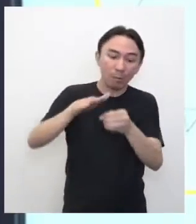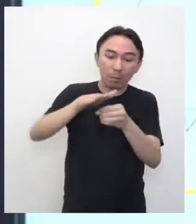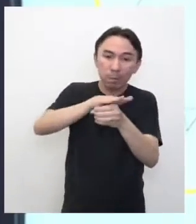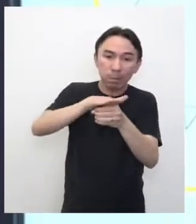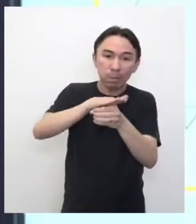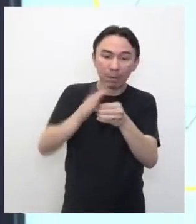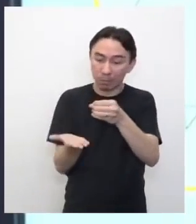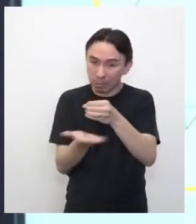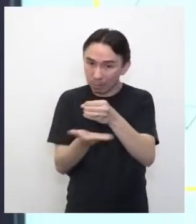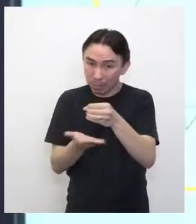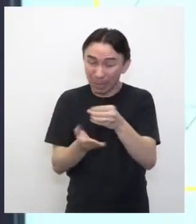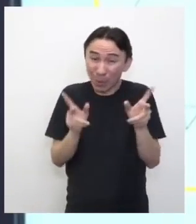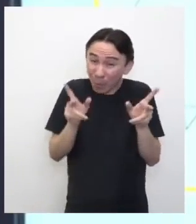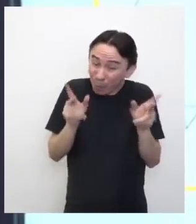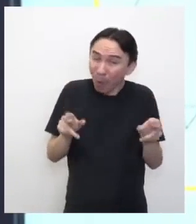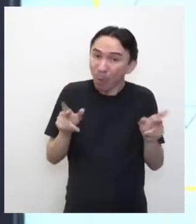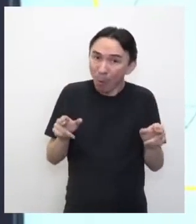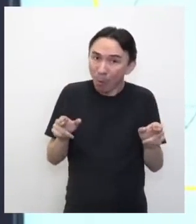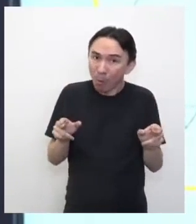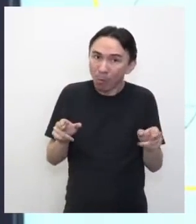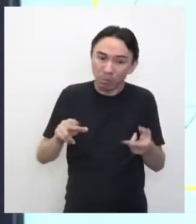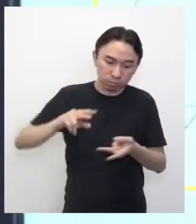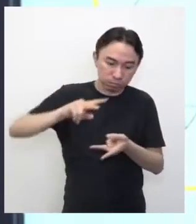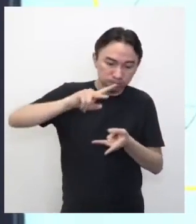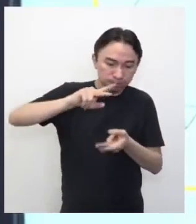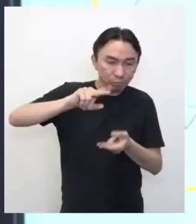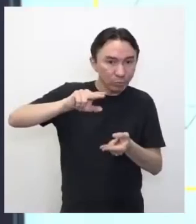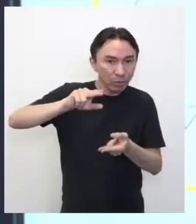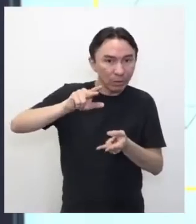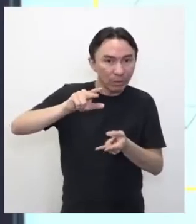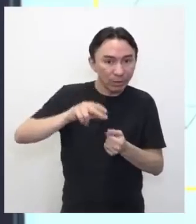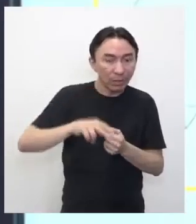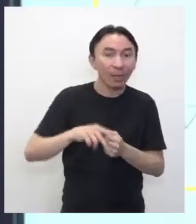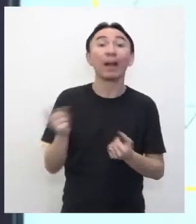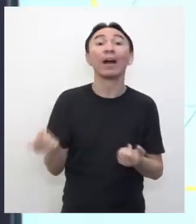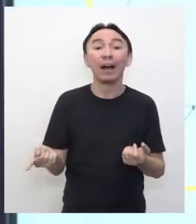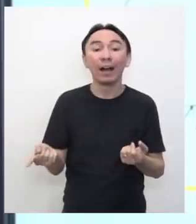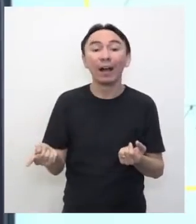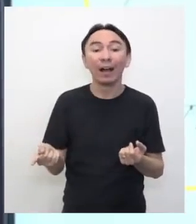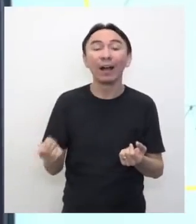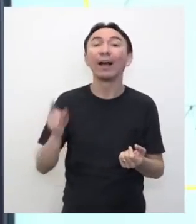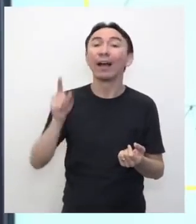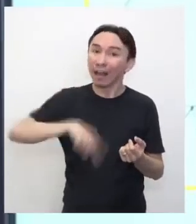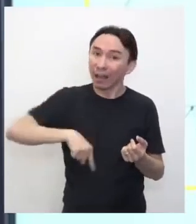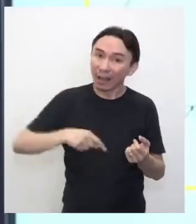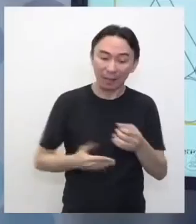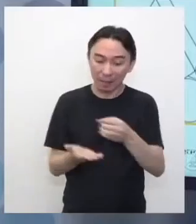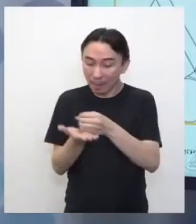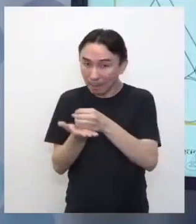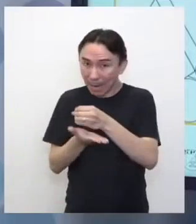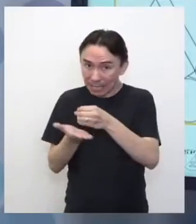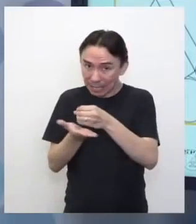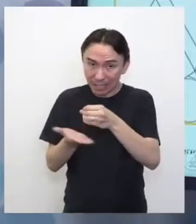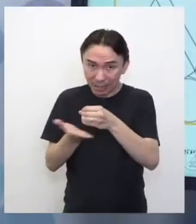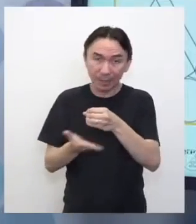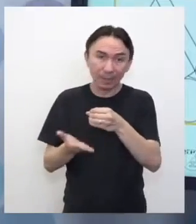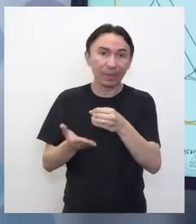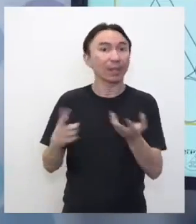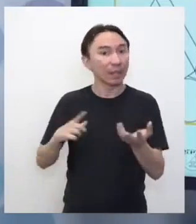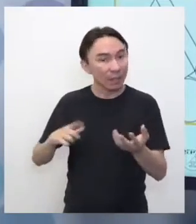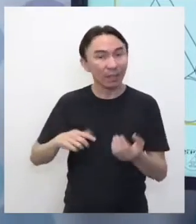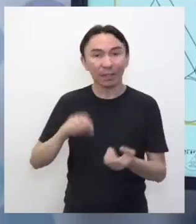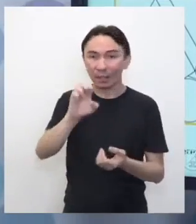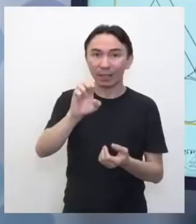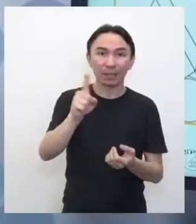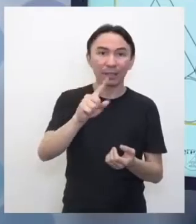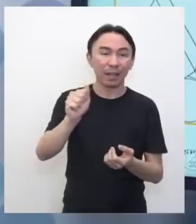idênticas, paralelas. Então, ele é um prisma de base hexagonal. Muito bem. Vamos